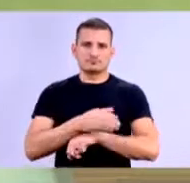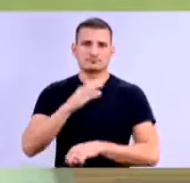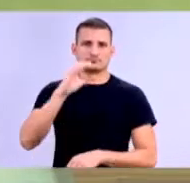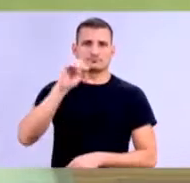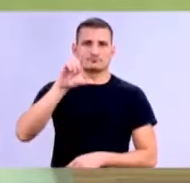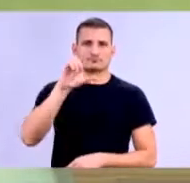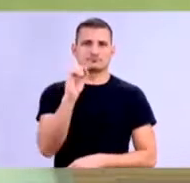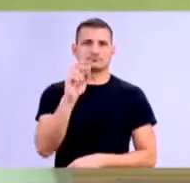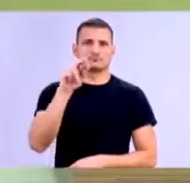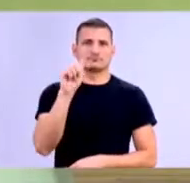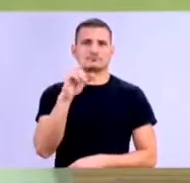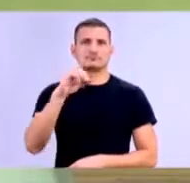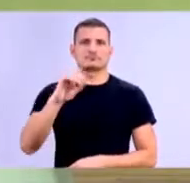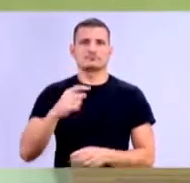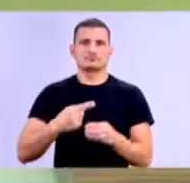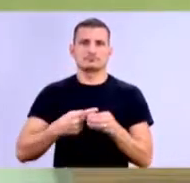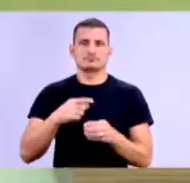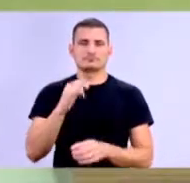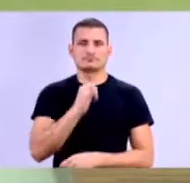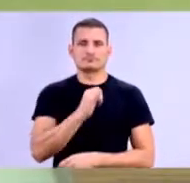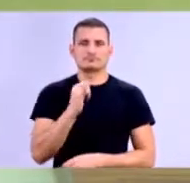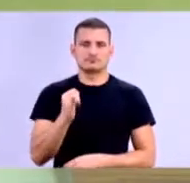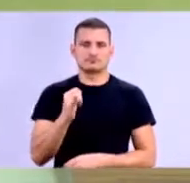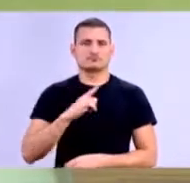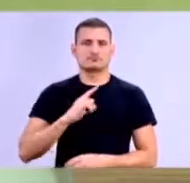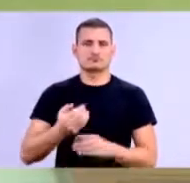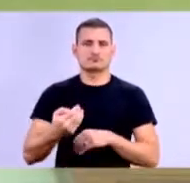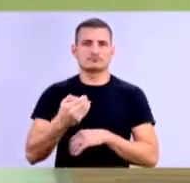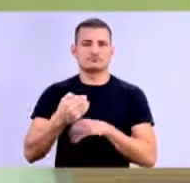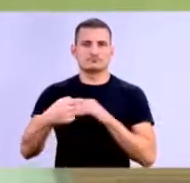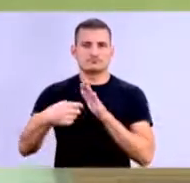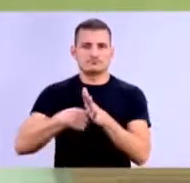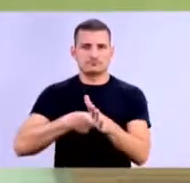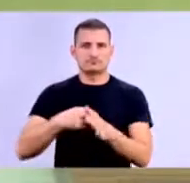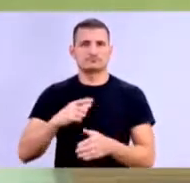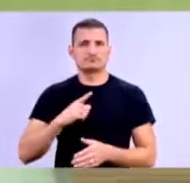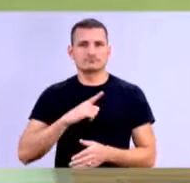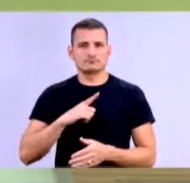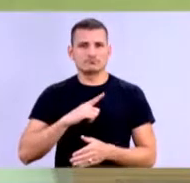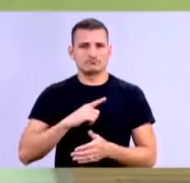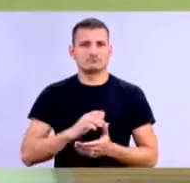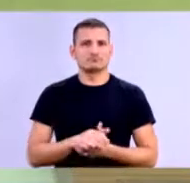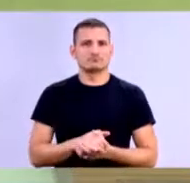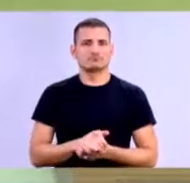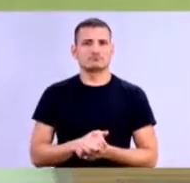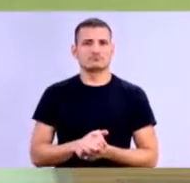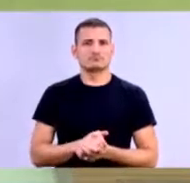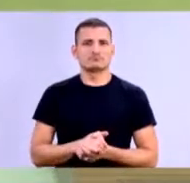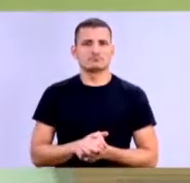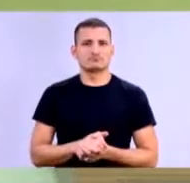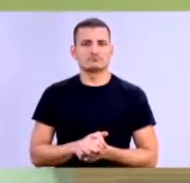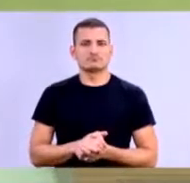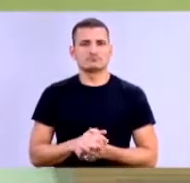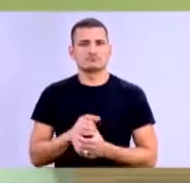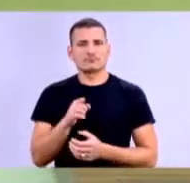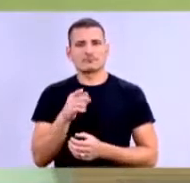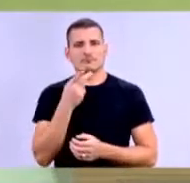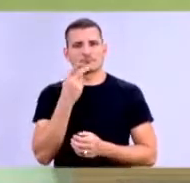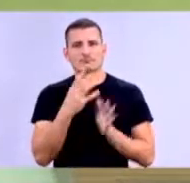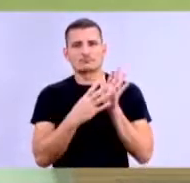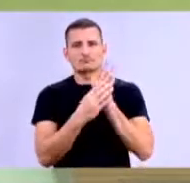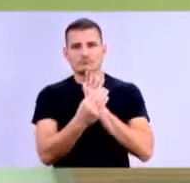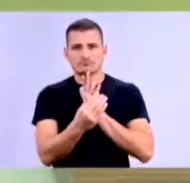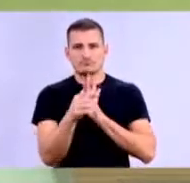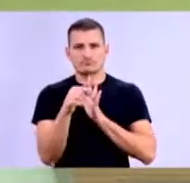Colorado e a tutora, né, interagindo aqui conosco, está falando se o nosso modelo ele se encaixa